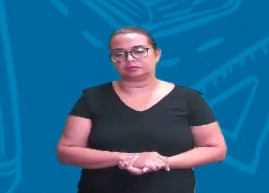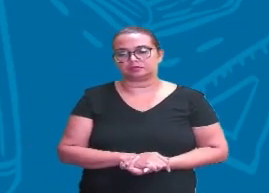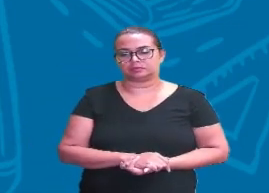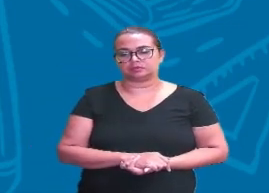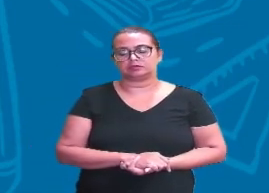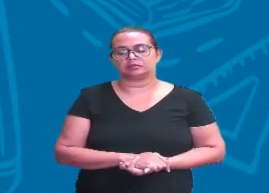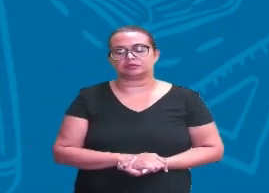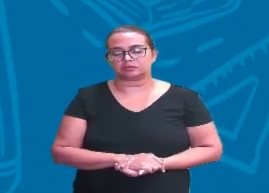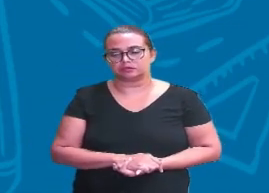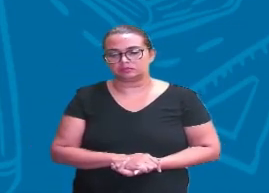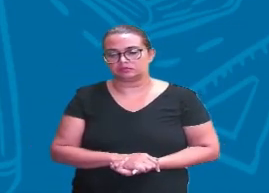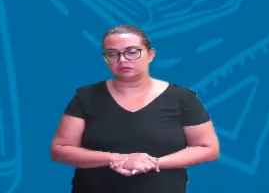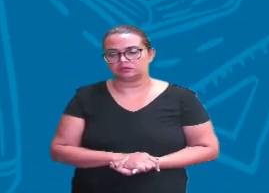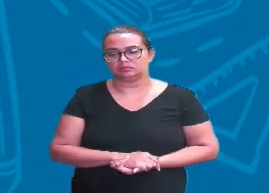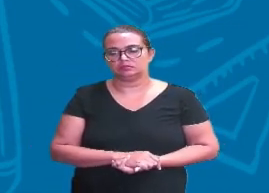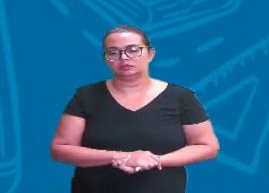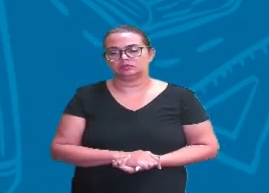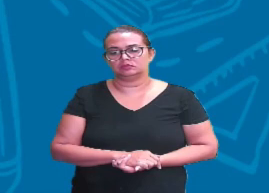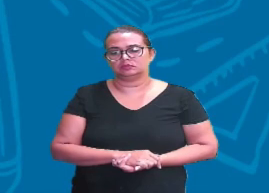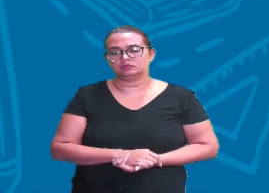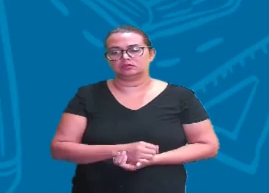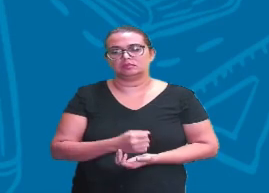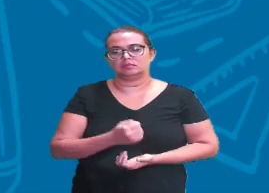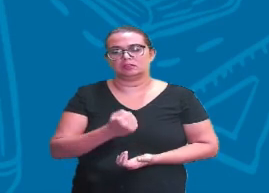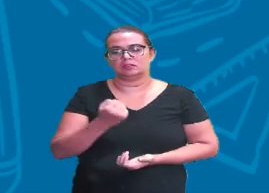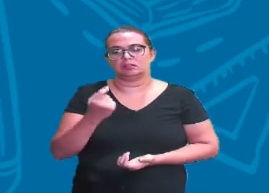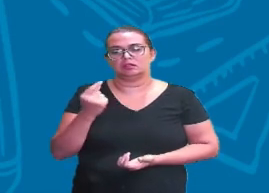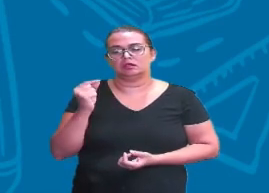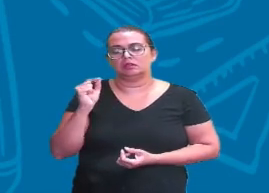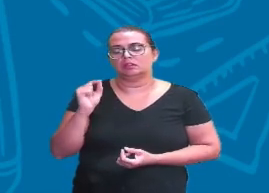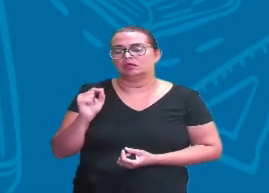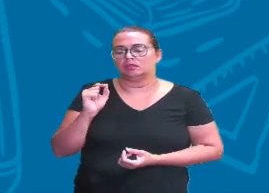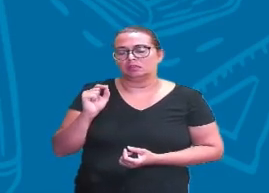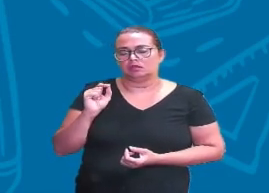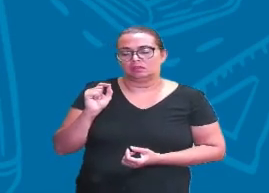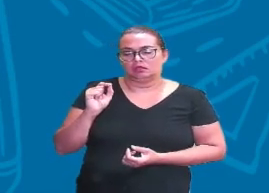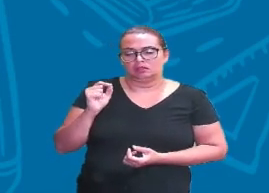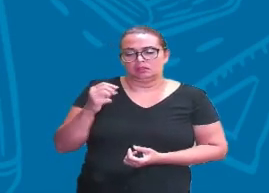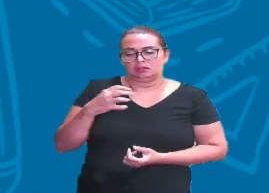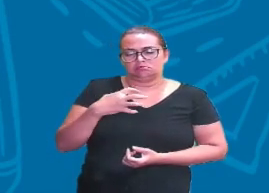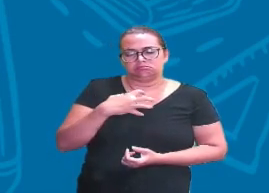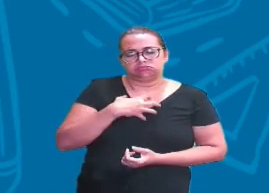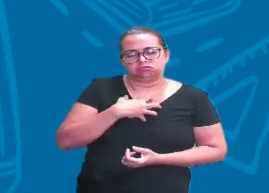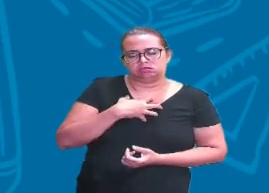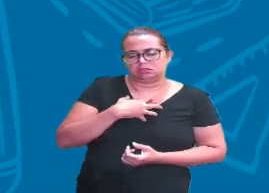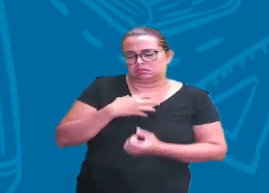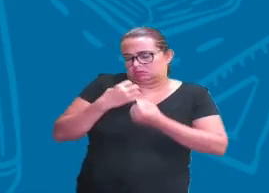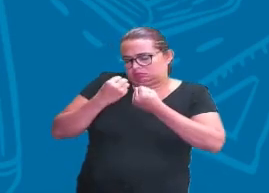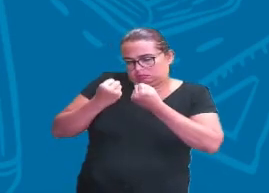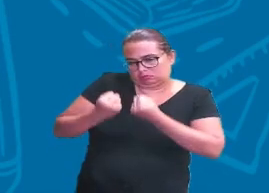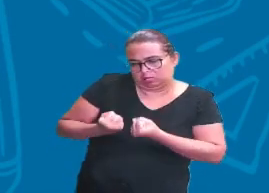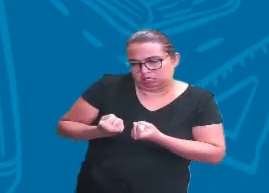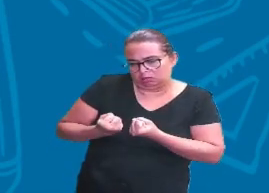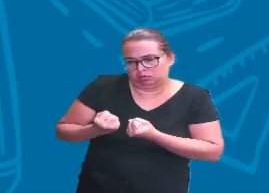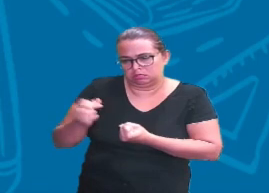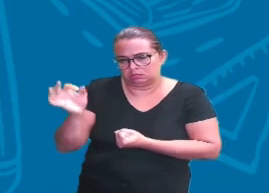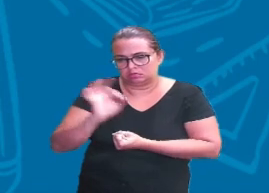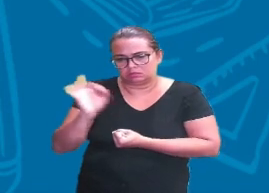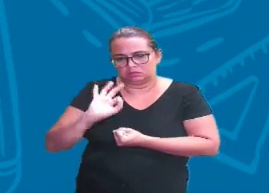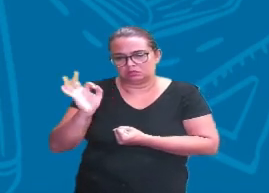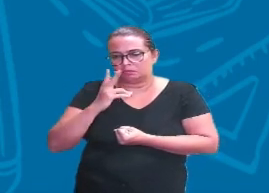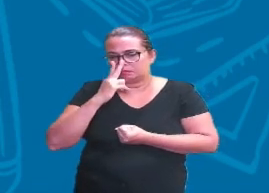Eu tenho aqui, segundo, a sensação de estar sem peso, tá? Como quando estamos caindo